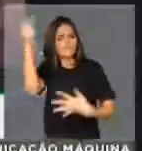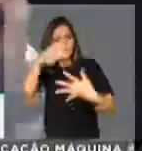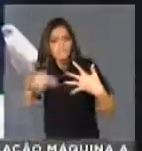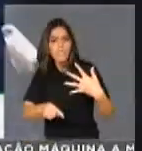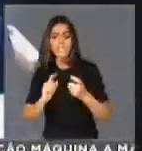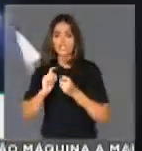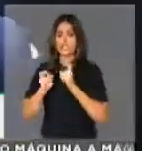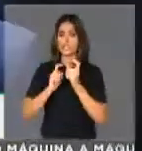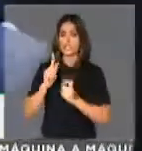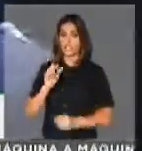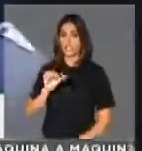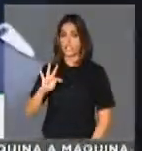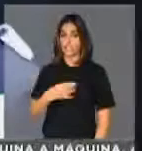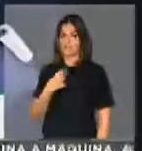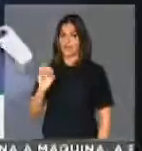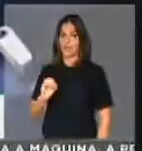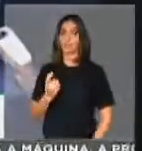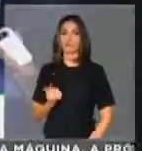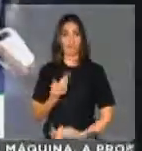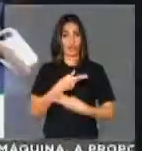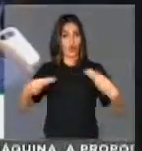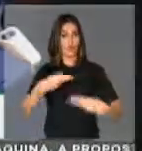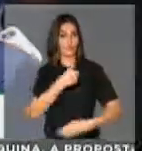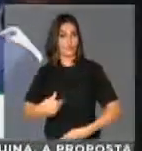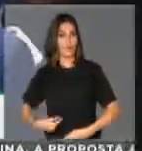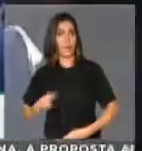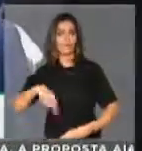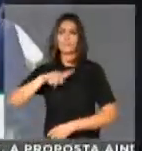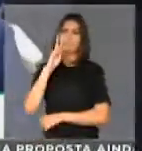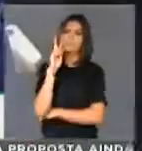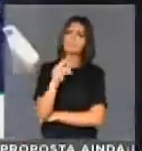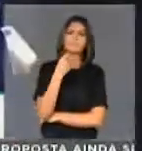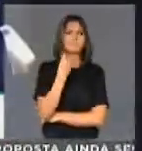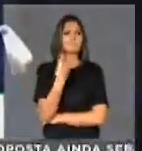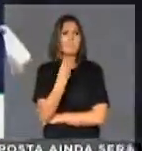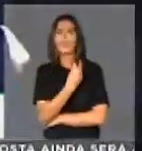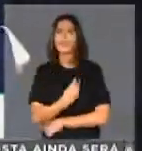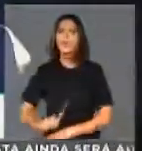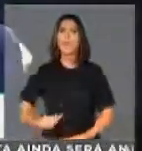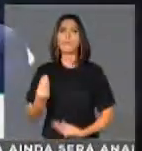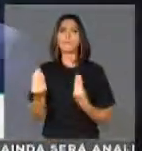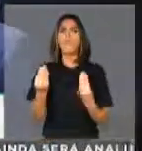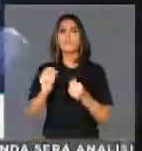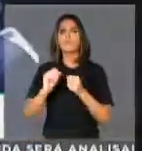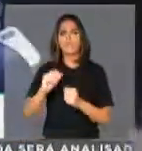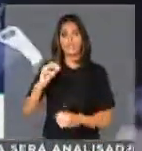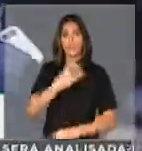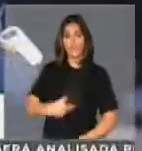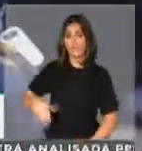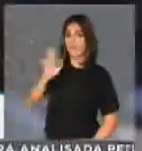priorização na gestão pública, que é o que a gente não tem visto no governo federal. Por isso, obstrução.